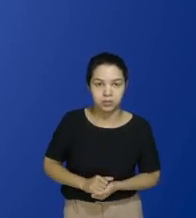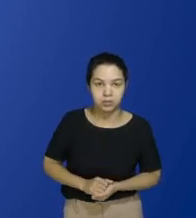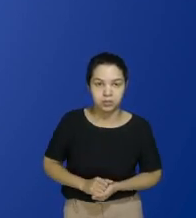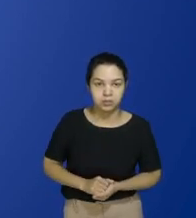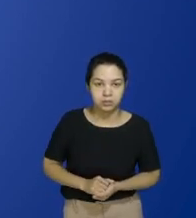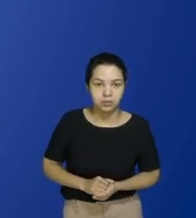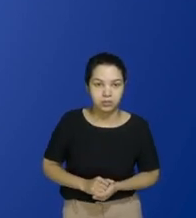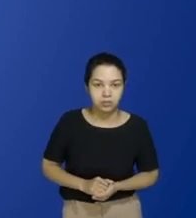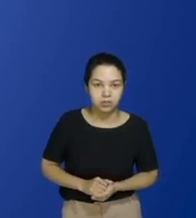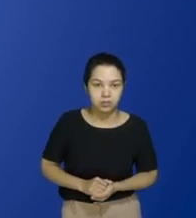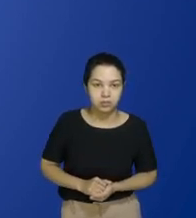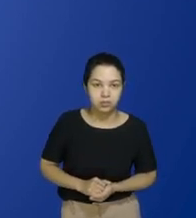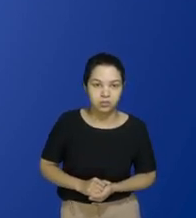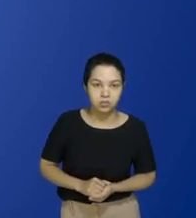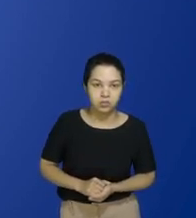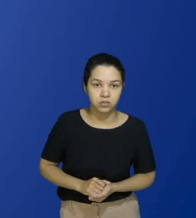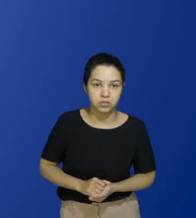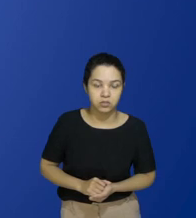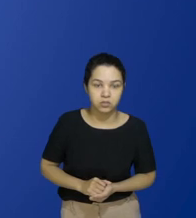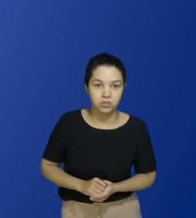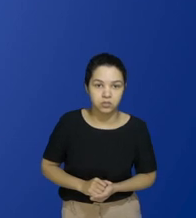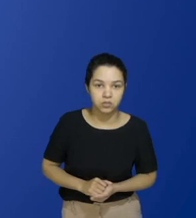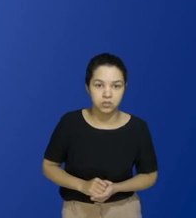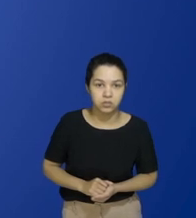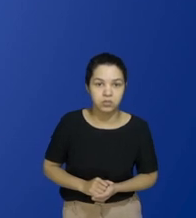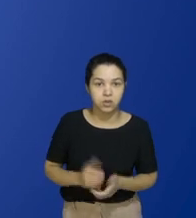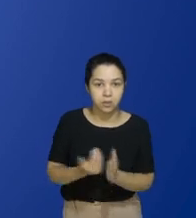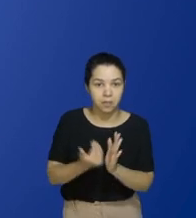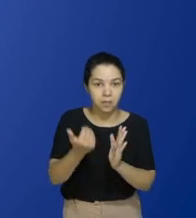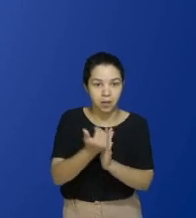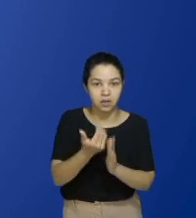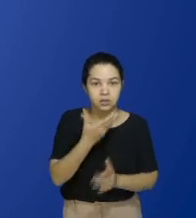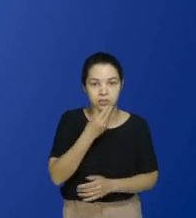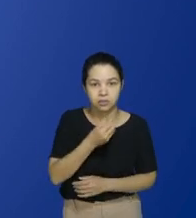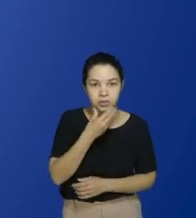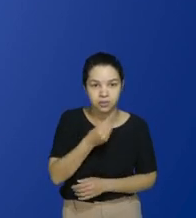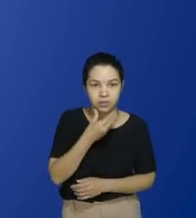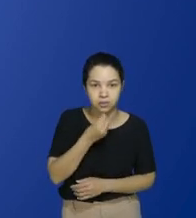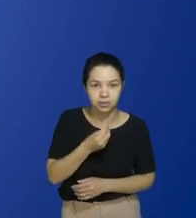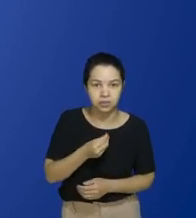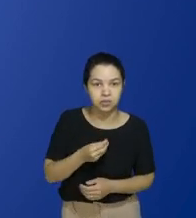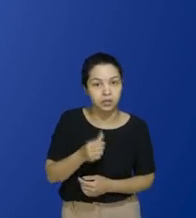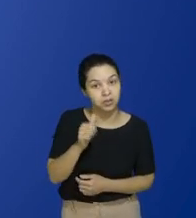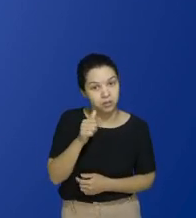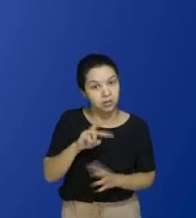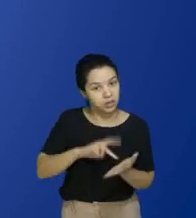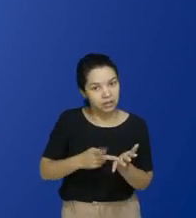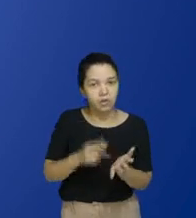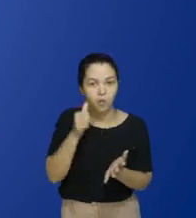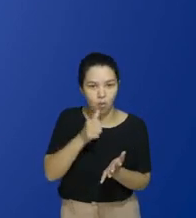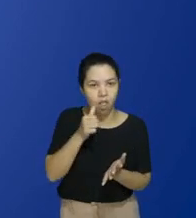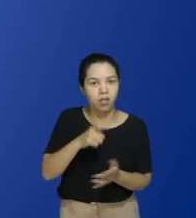4 meninas para cada 6 meninos, né? É mais em meninos, mas não que as meninas não tenham.